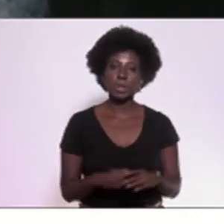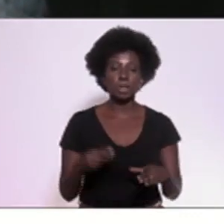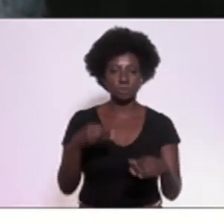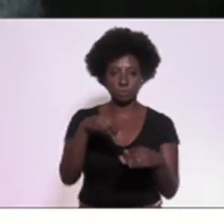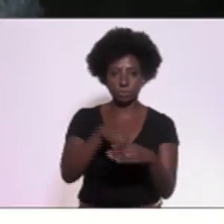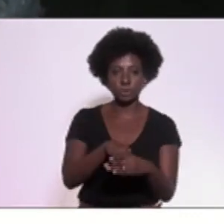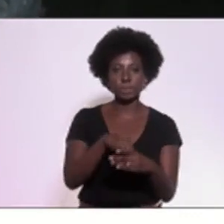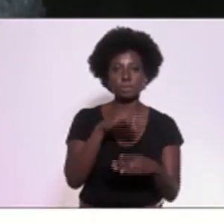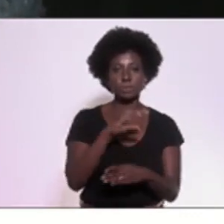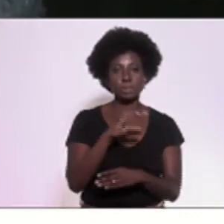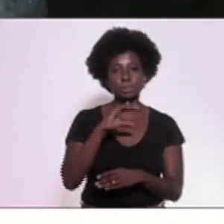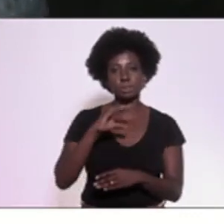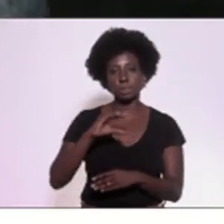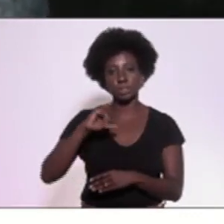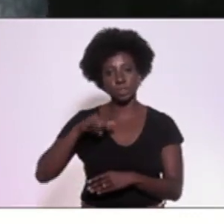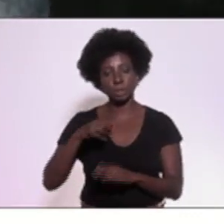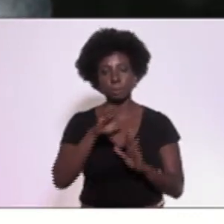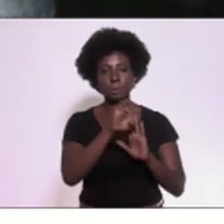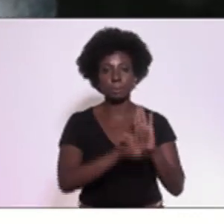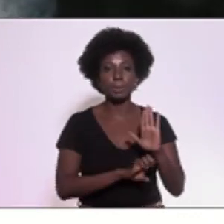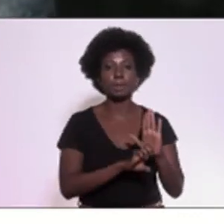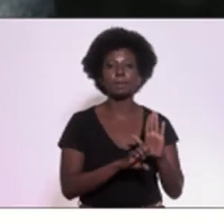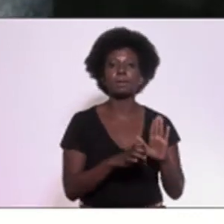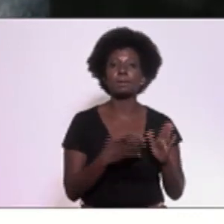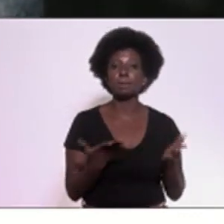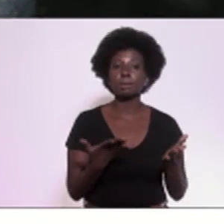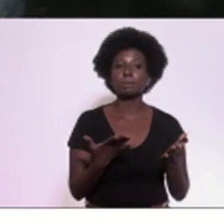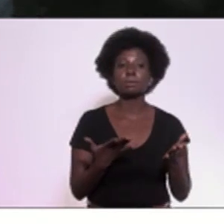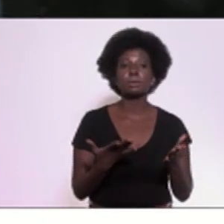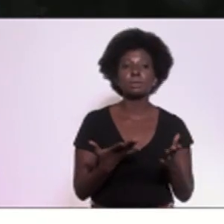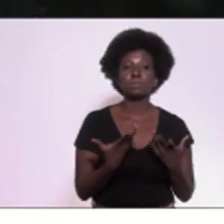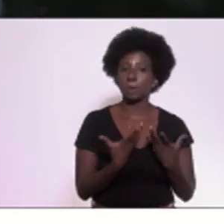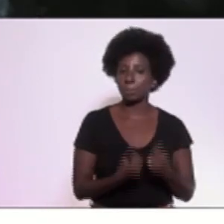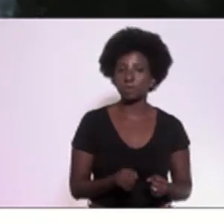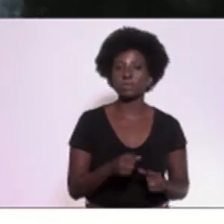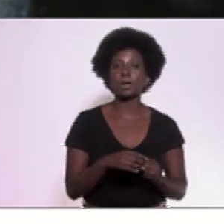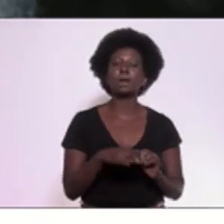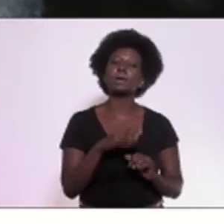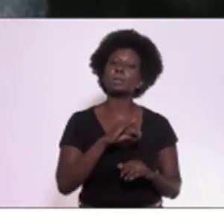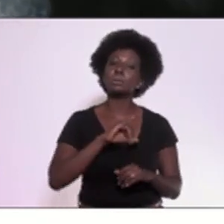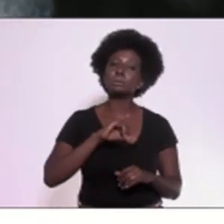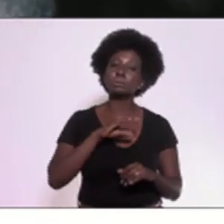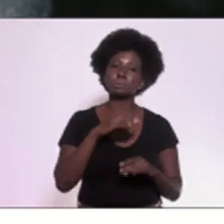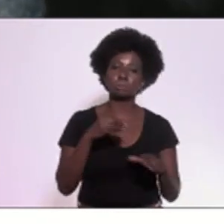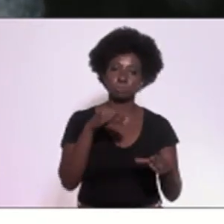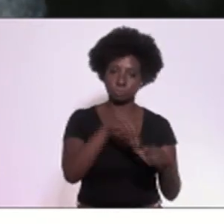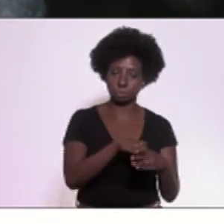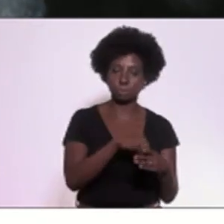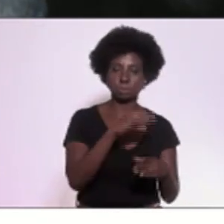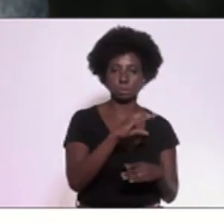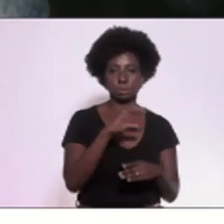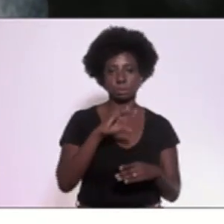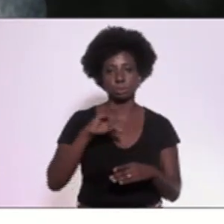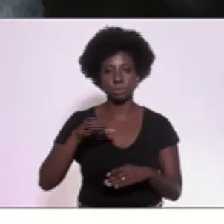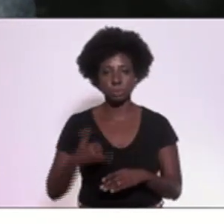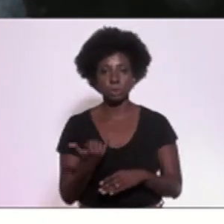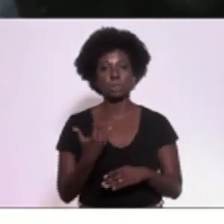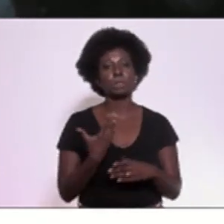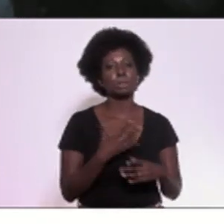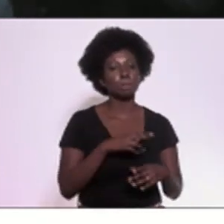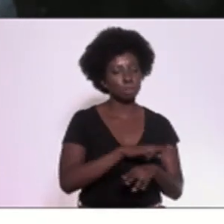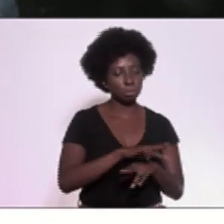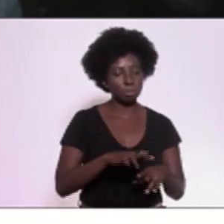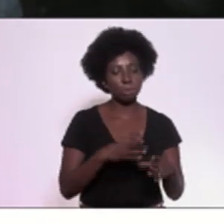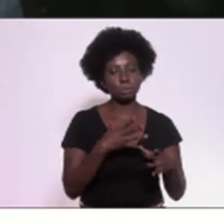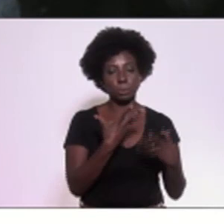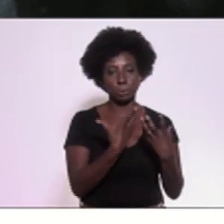parecer da CCJ com emendas. Senhores que aprovam, permaneçam como estão, aprovado. Em votação, projeto assim emendado. Senhores que aprovam, permaneçam como estão, aprovado. Vai